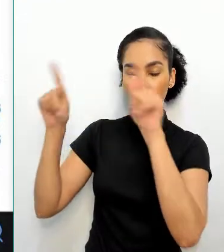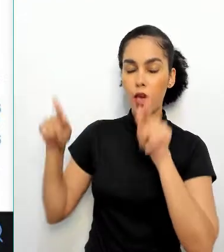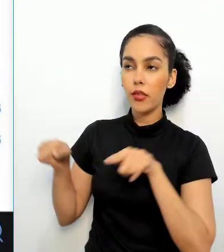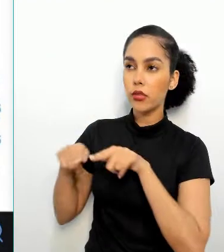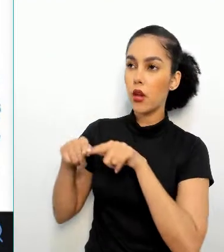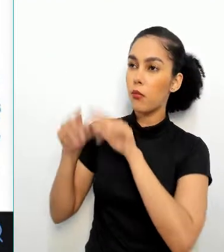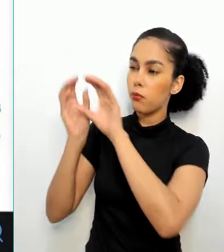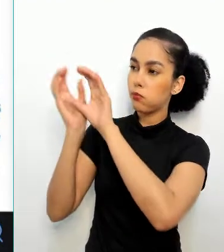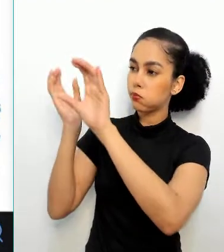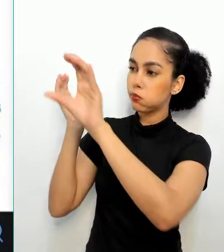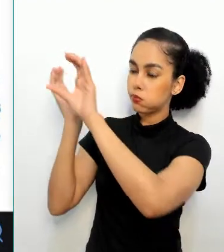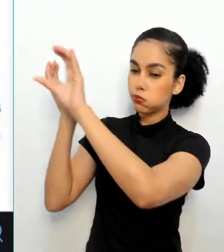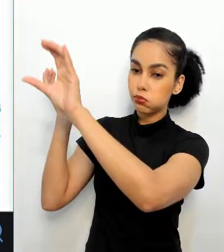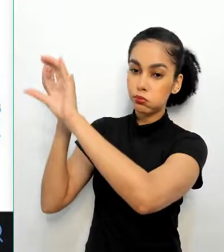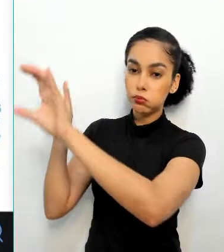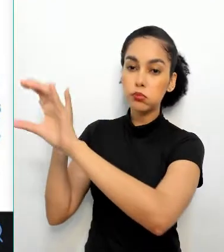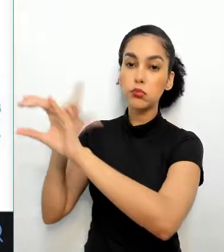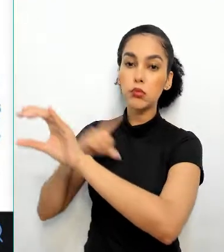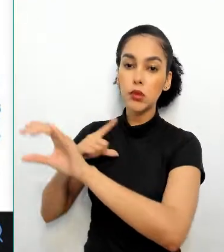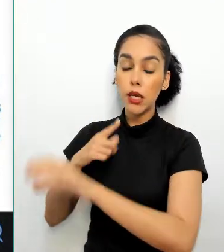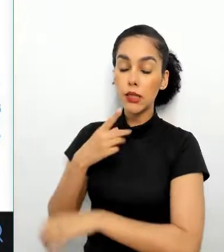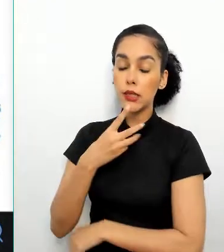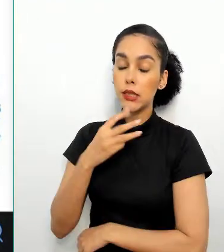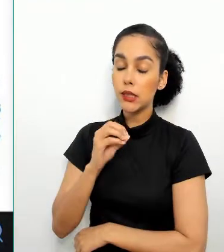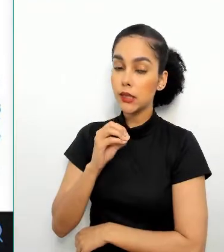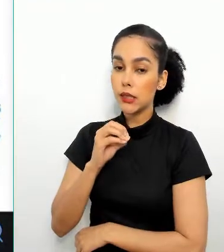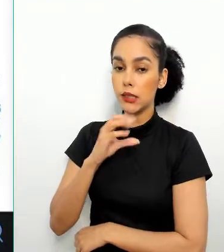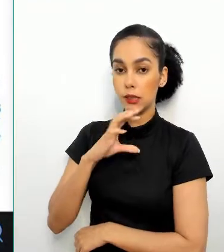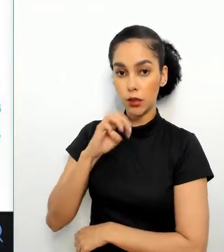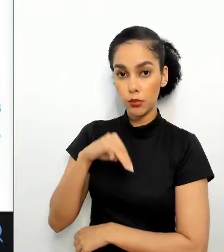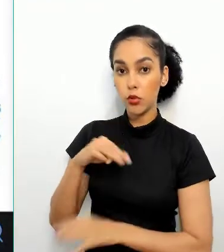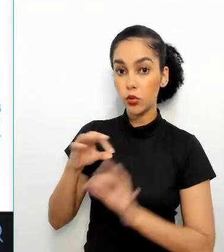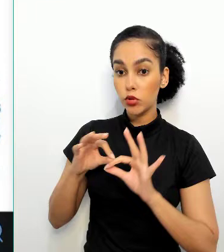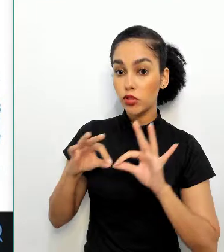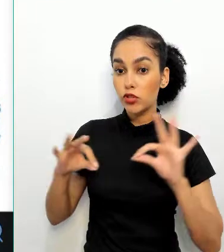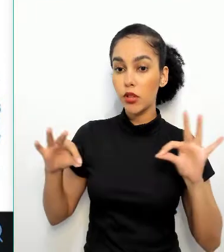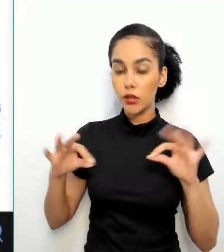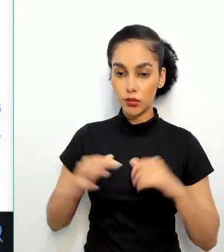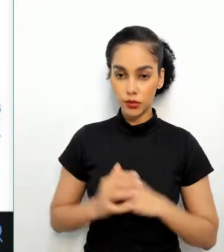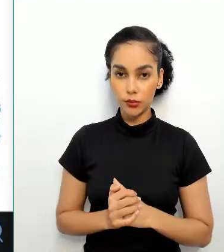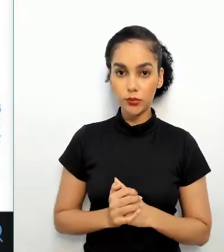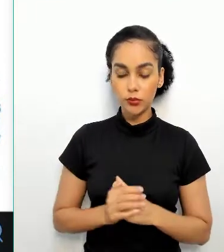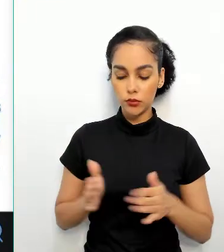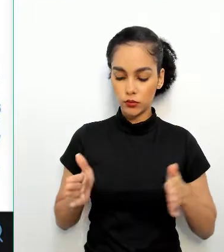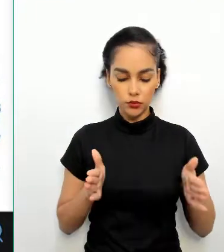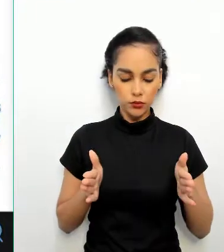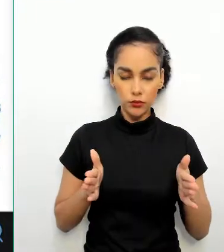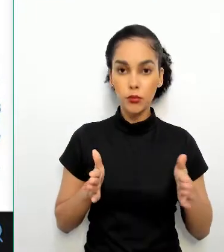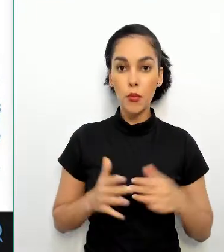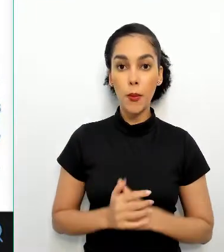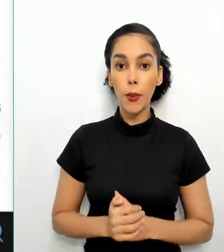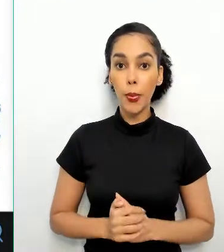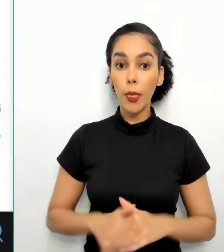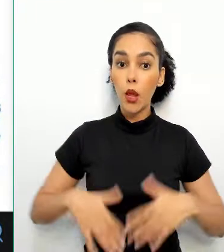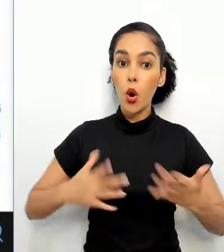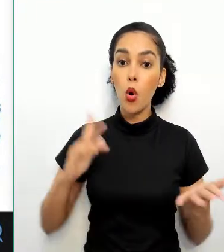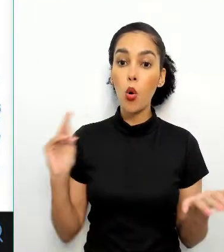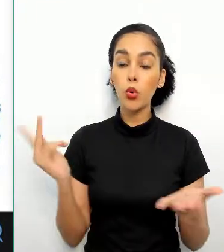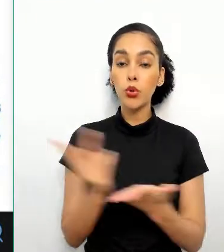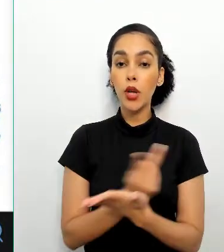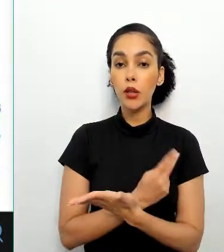que a gente tinha observado aí, 30 centímetros de distância entre suas vigas, de modo que, no solstício de